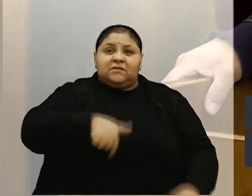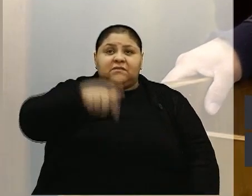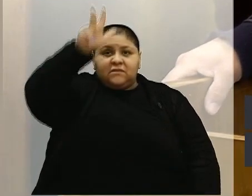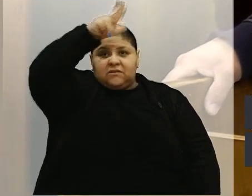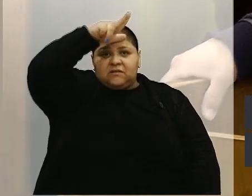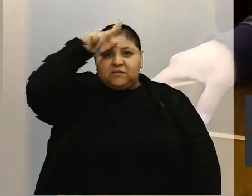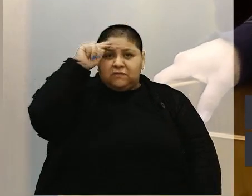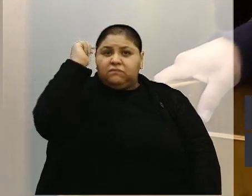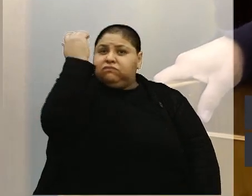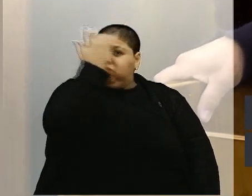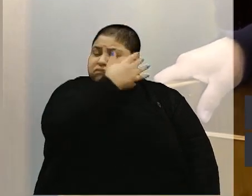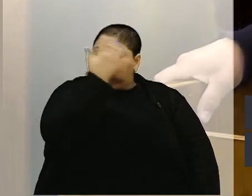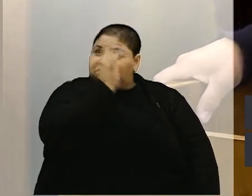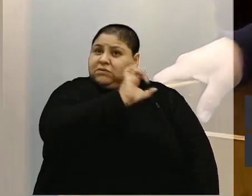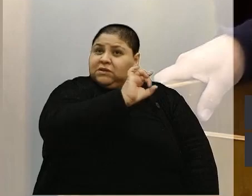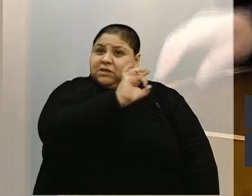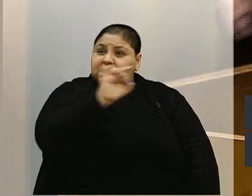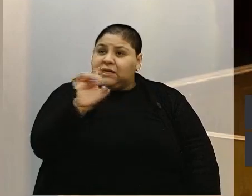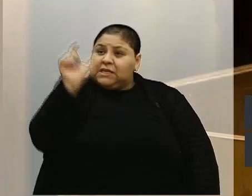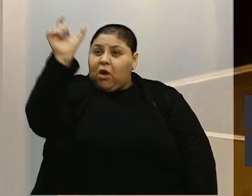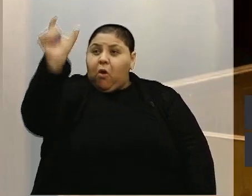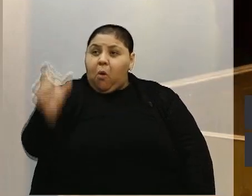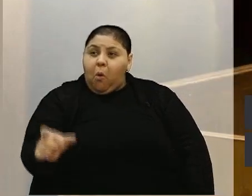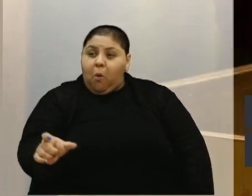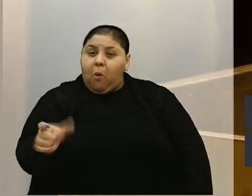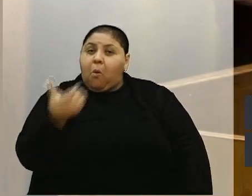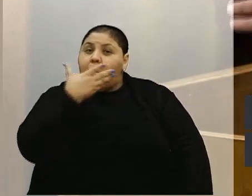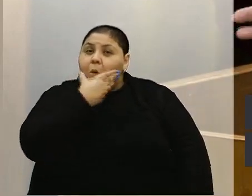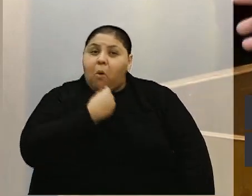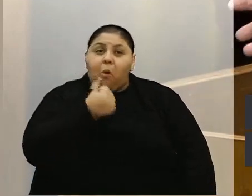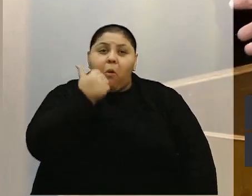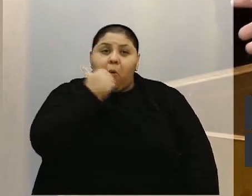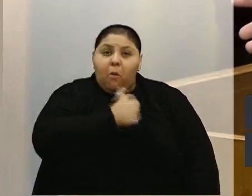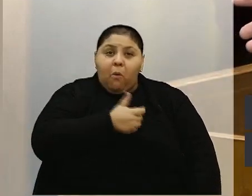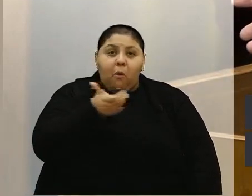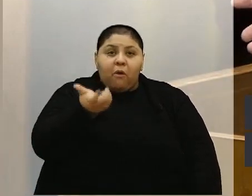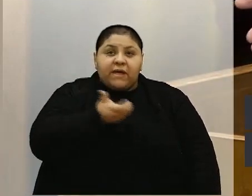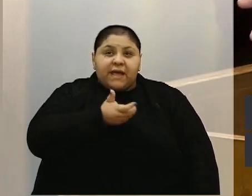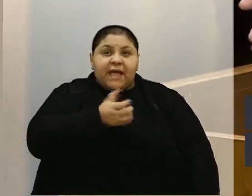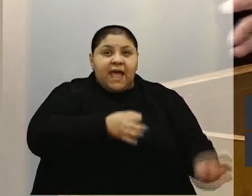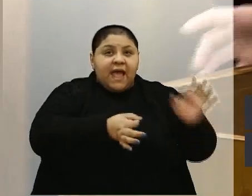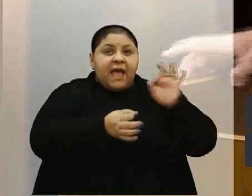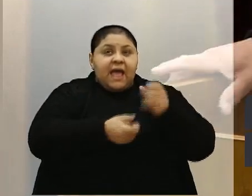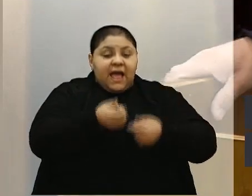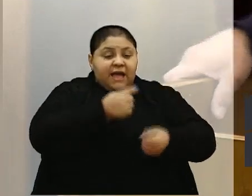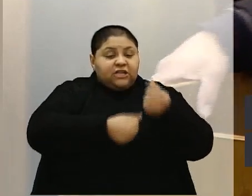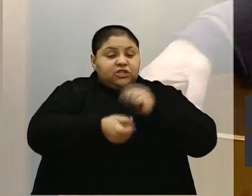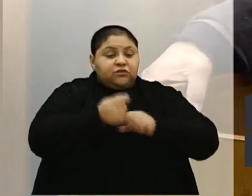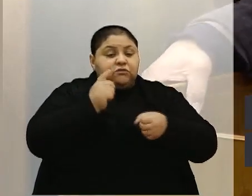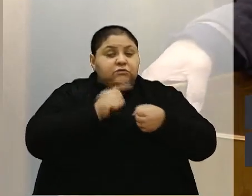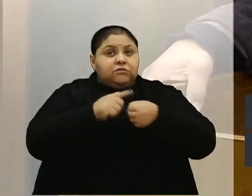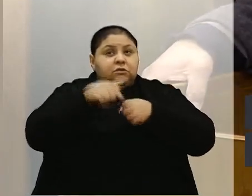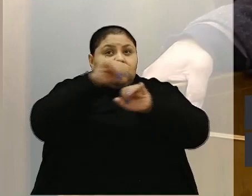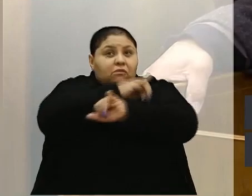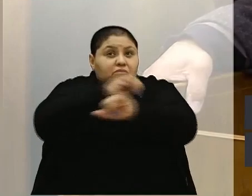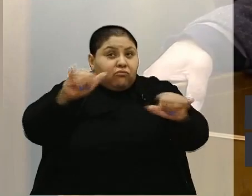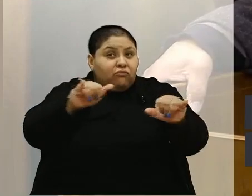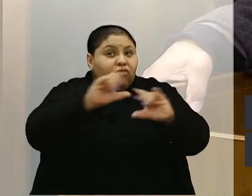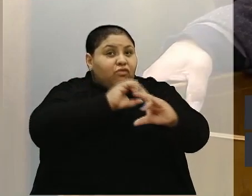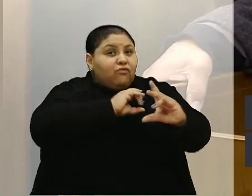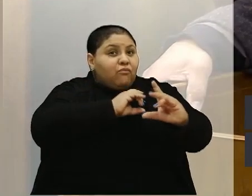Adiló. E cada homem ou mulher que almeja dirigir essa cidade, fica o recado do movimento comunitário.